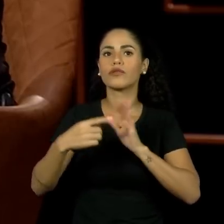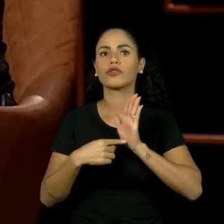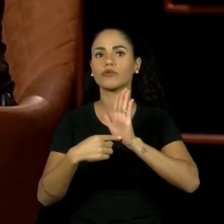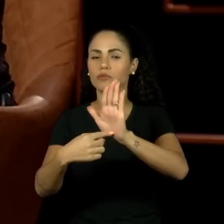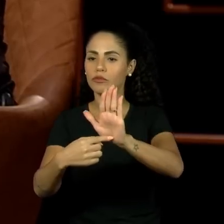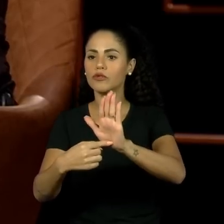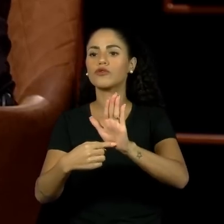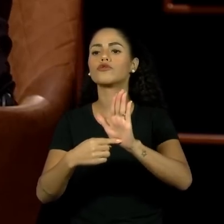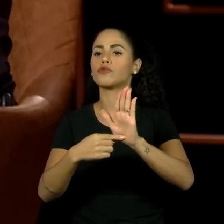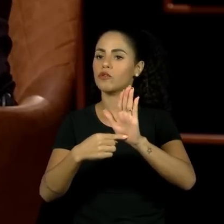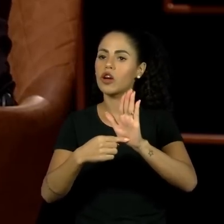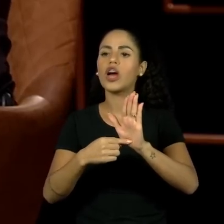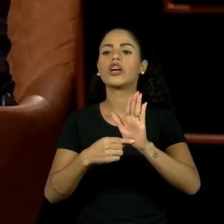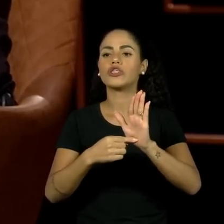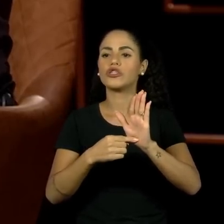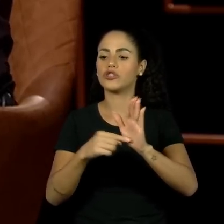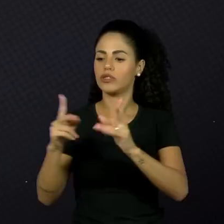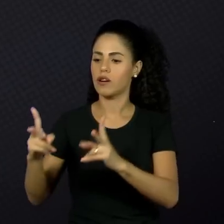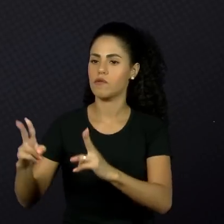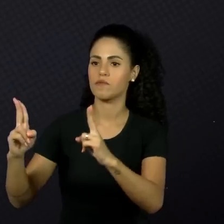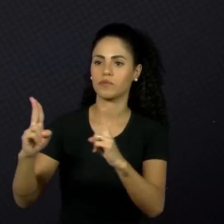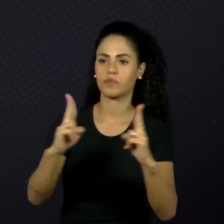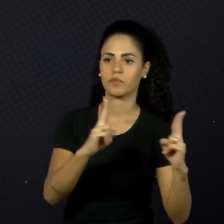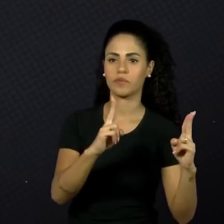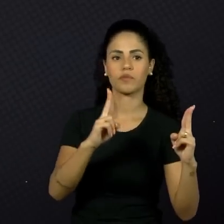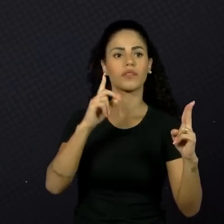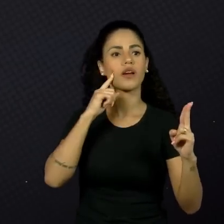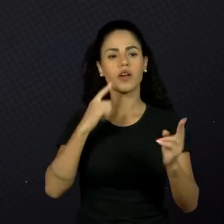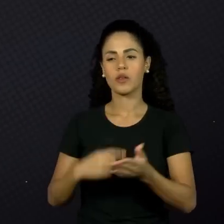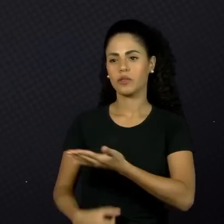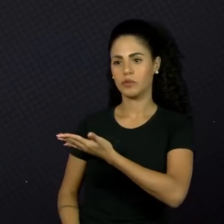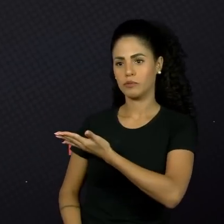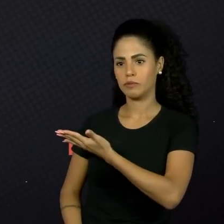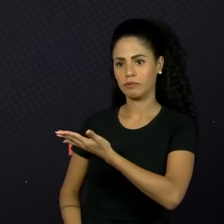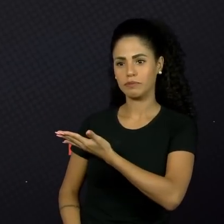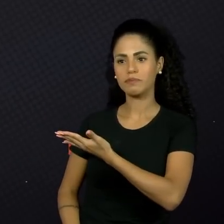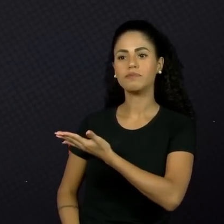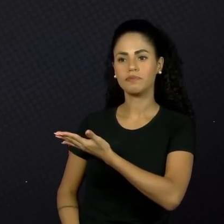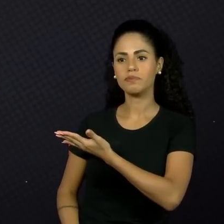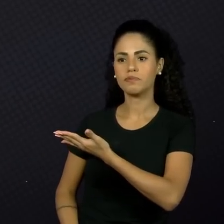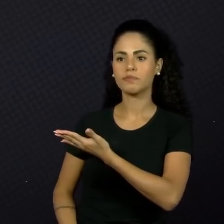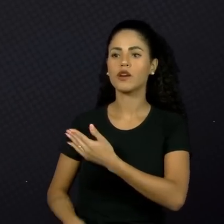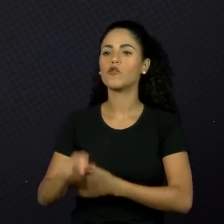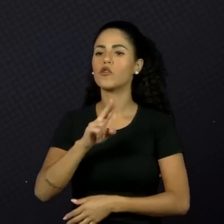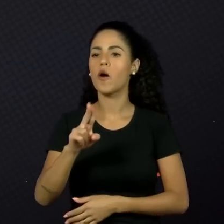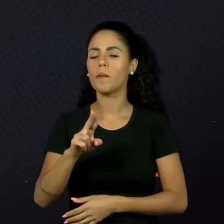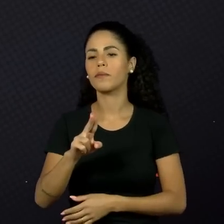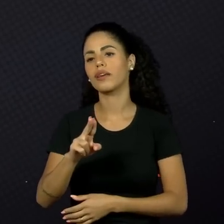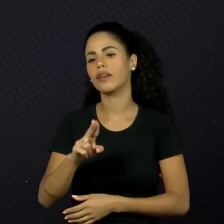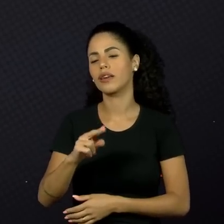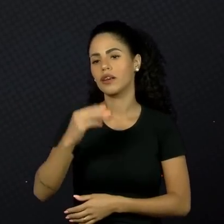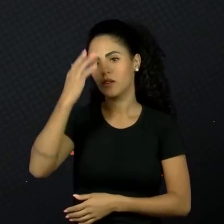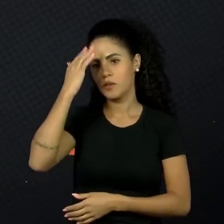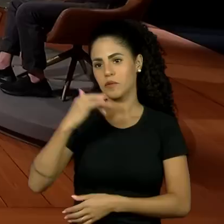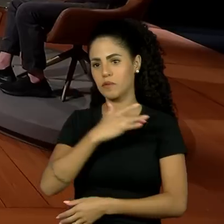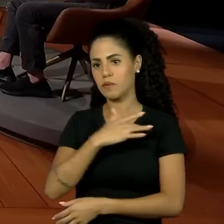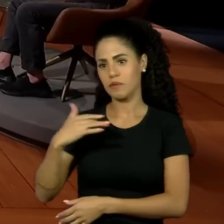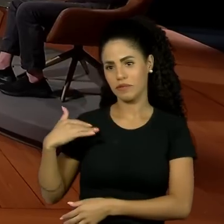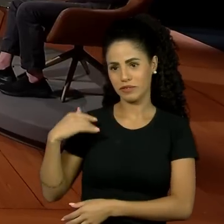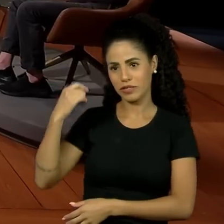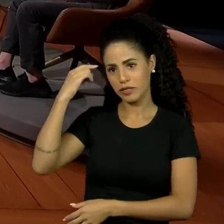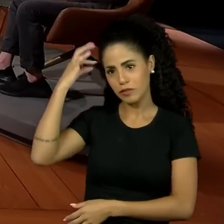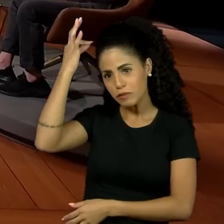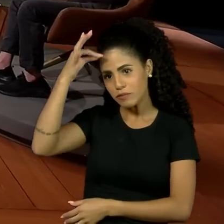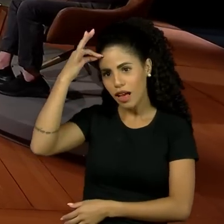uma cena da peça do Paulo Pontes, que chamava Em Nome do Pai e do Filho, em Nome do Pai, do Filho e do Espírito